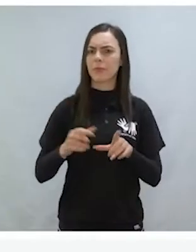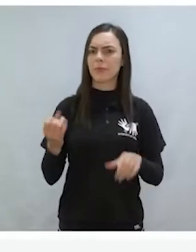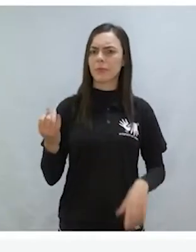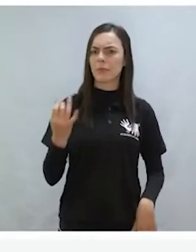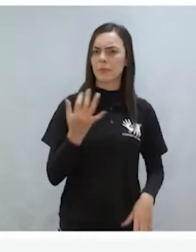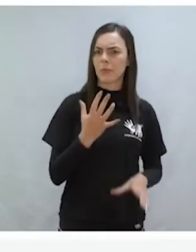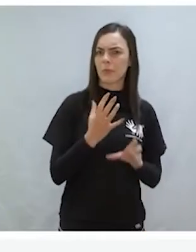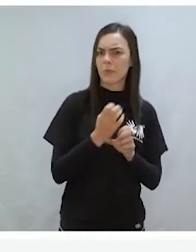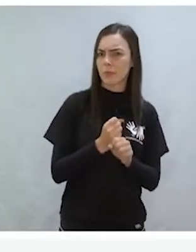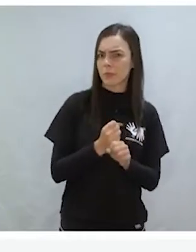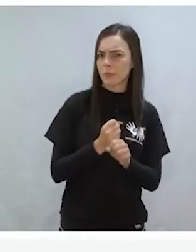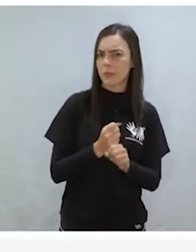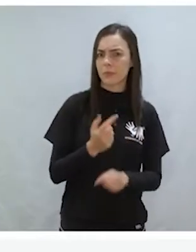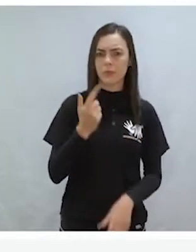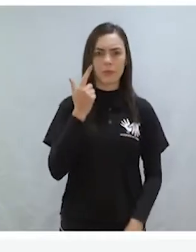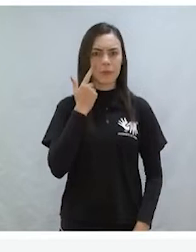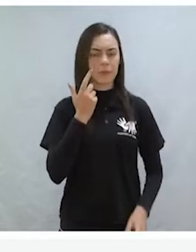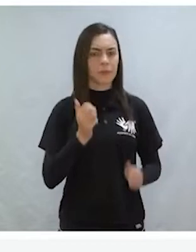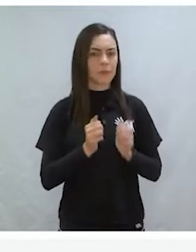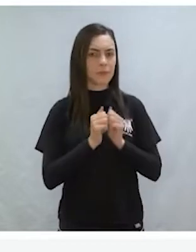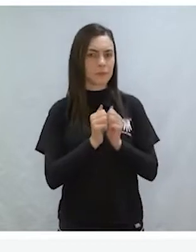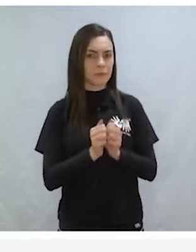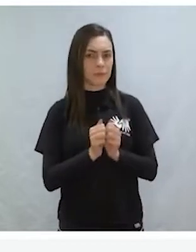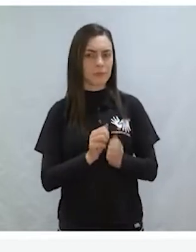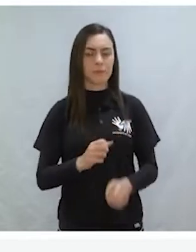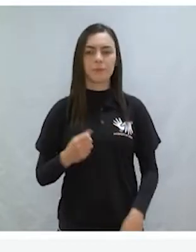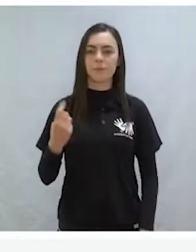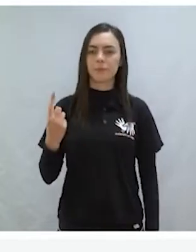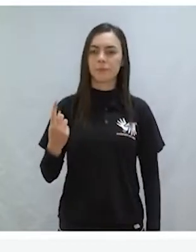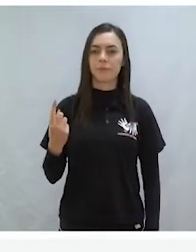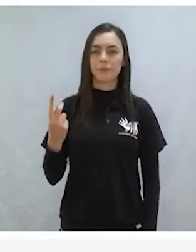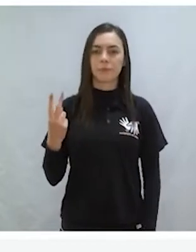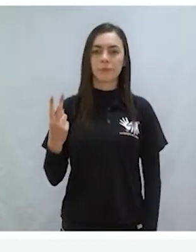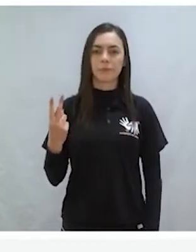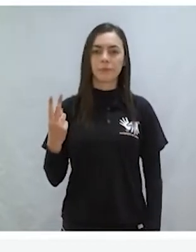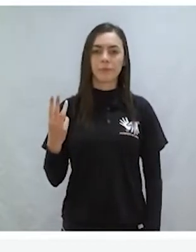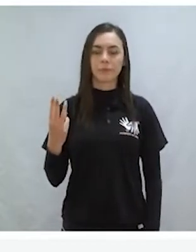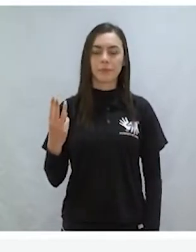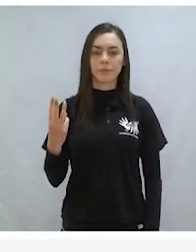letras tem mesmo? Olhem juntos lá. Então,